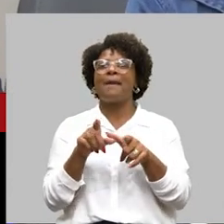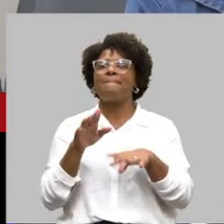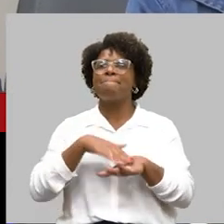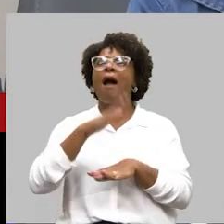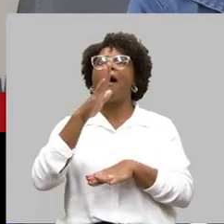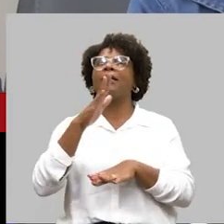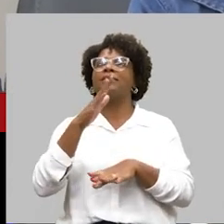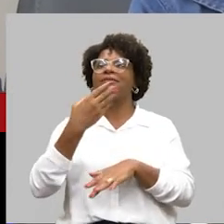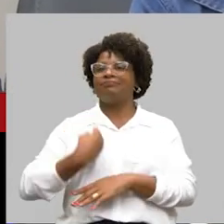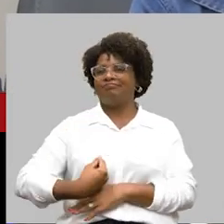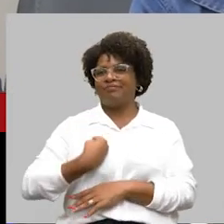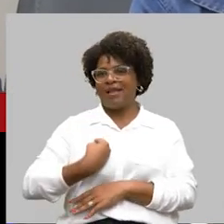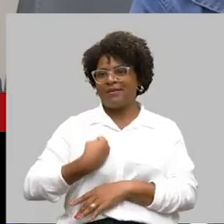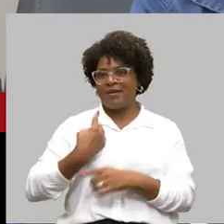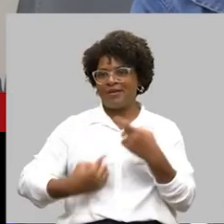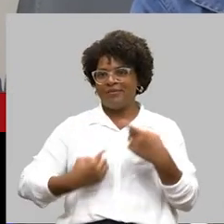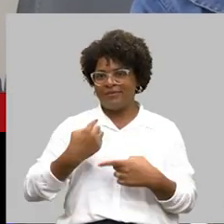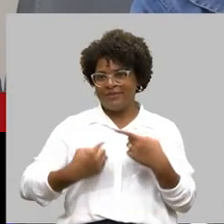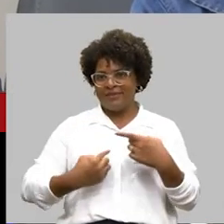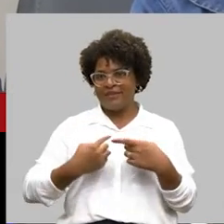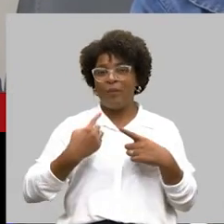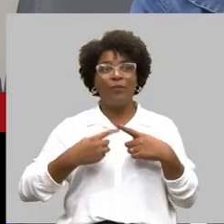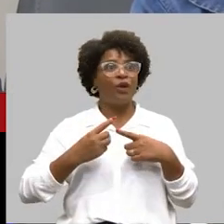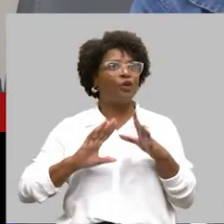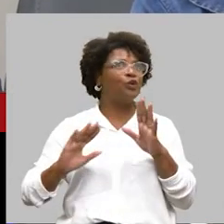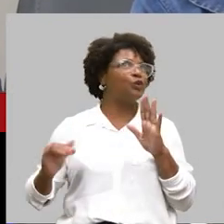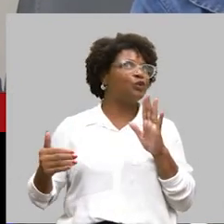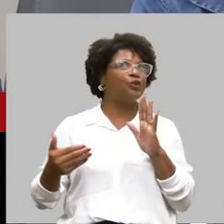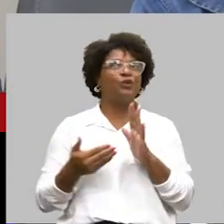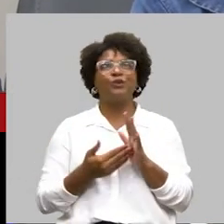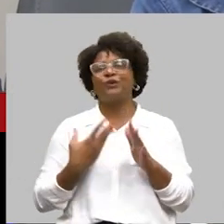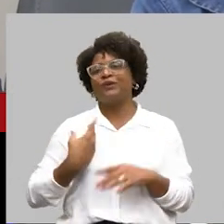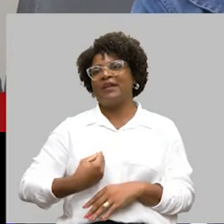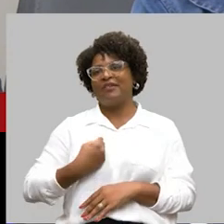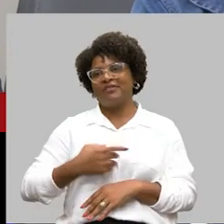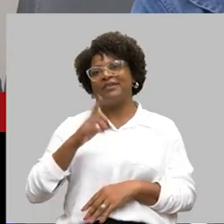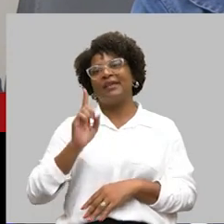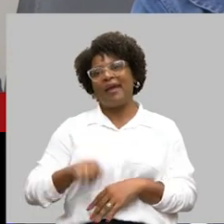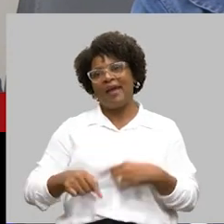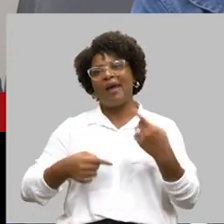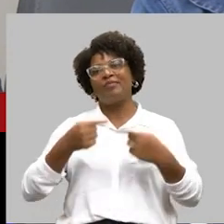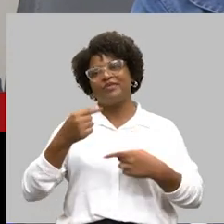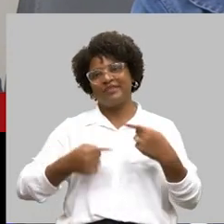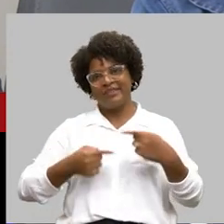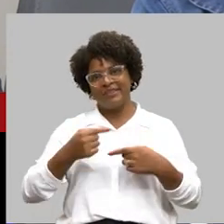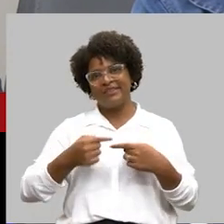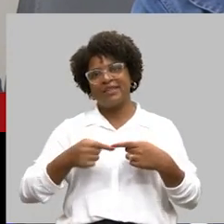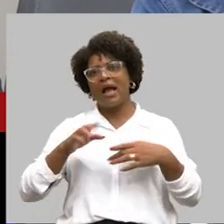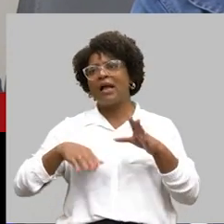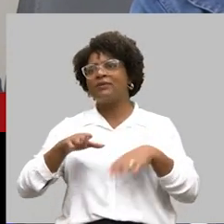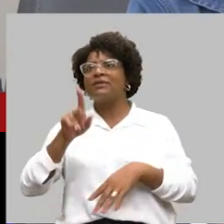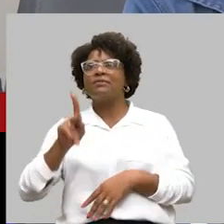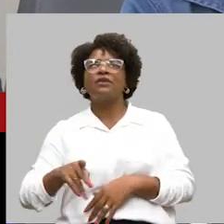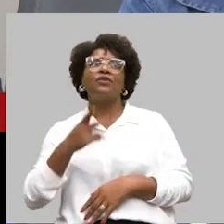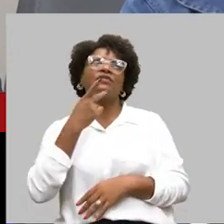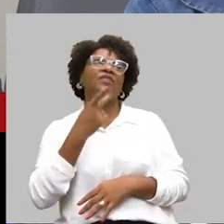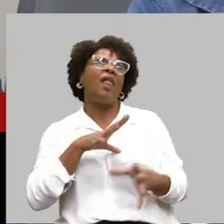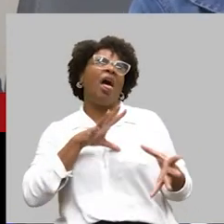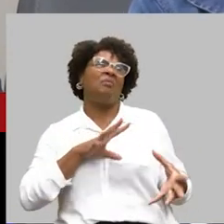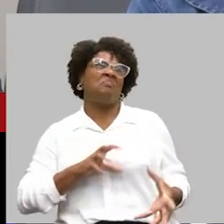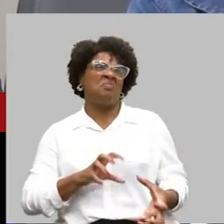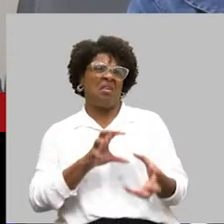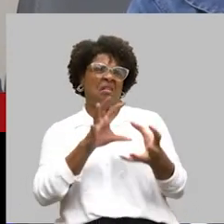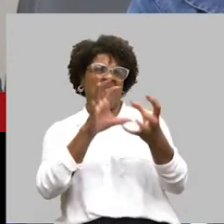aliás tudo na vida da gente é política né Tem muita gente que fala que política é briga política é só